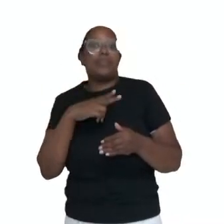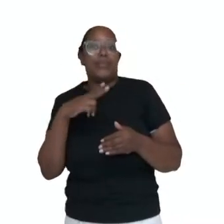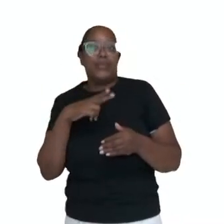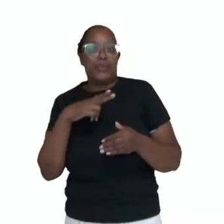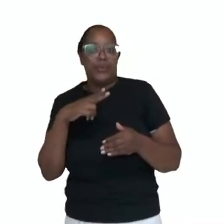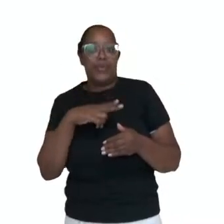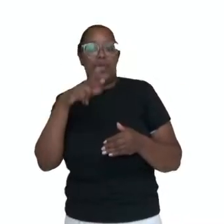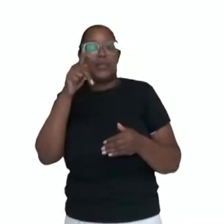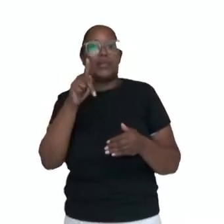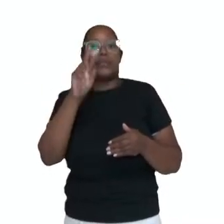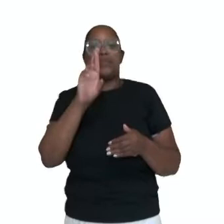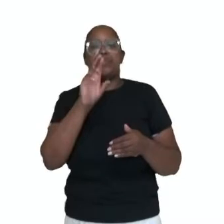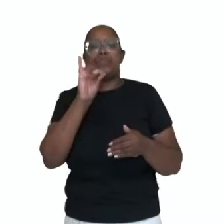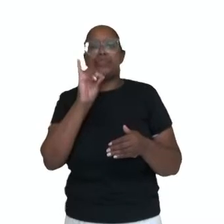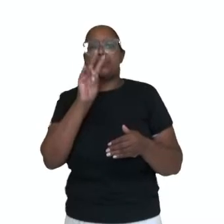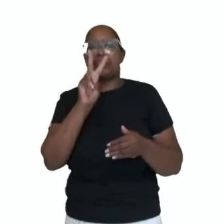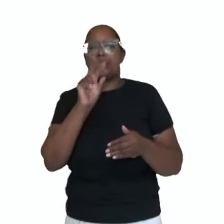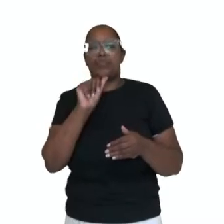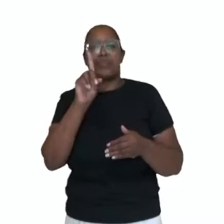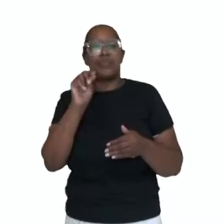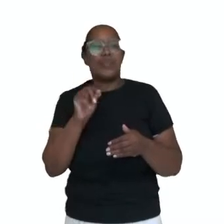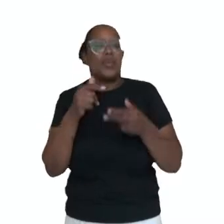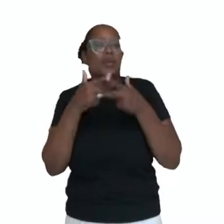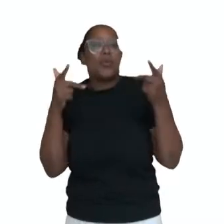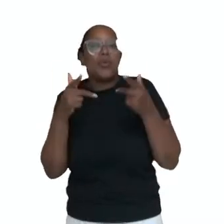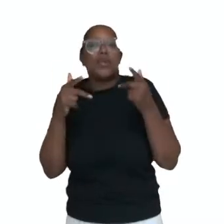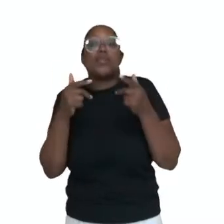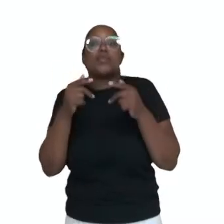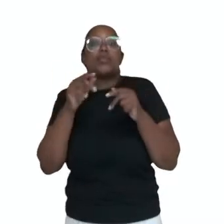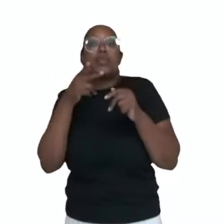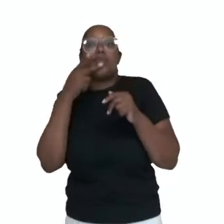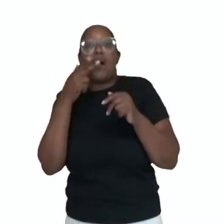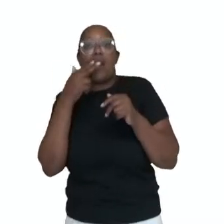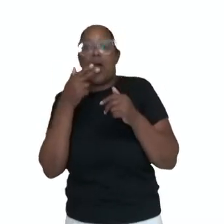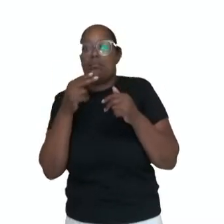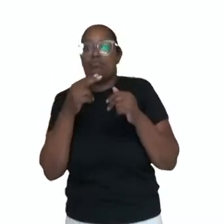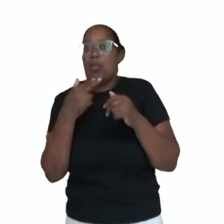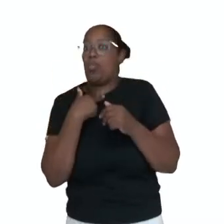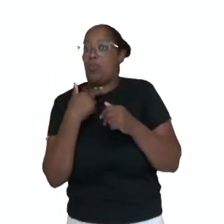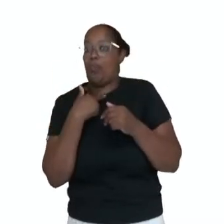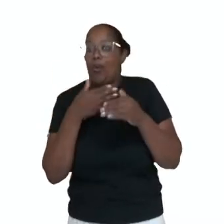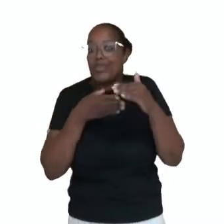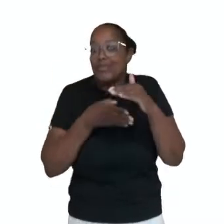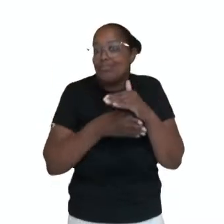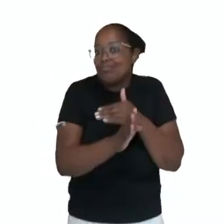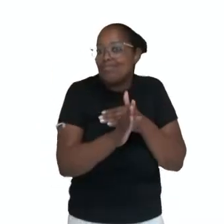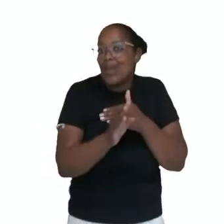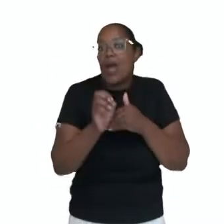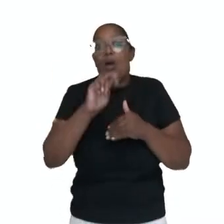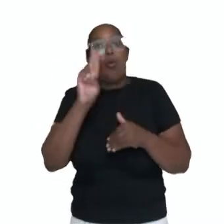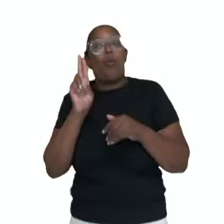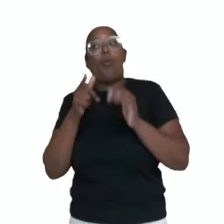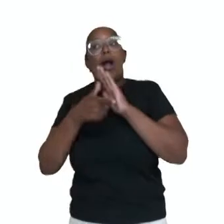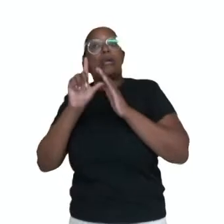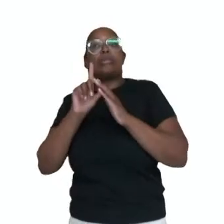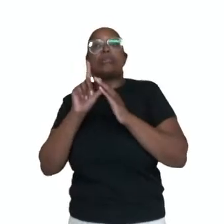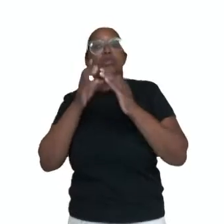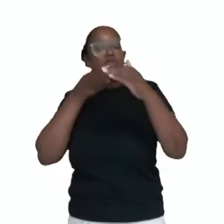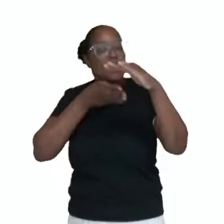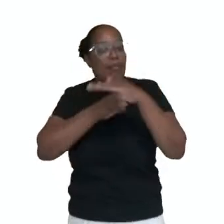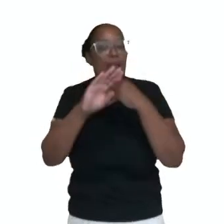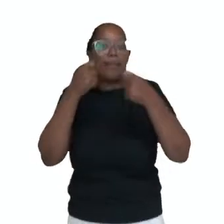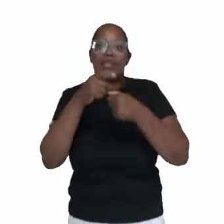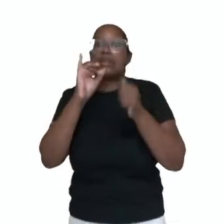entrada proibida. Vocês com certeza já viram alguma placa assim, né? Na esfera privada existem propriedades,